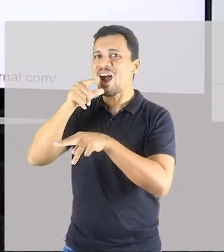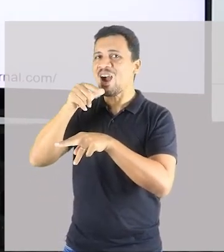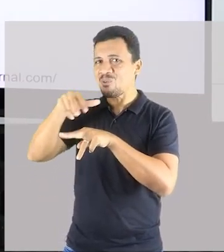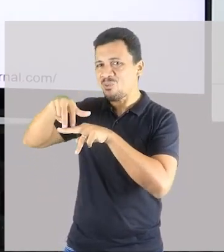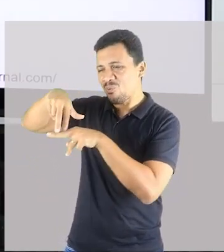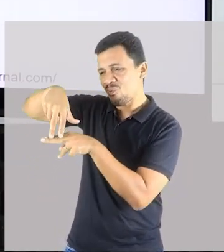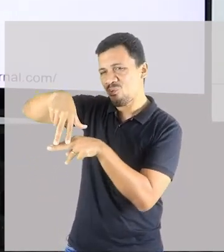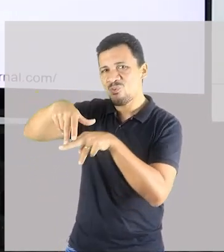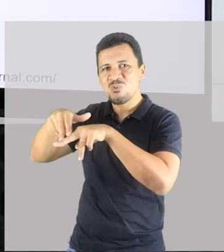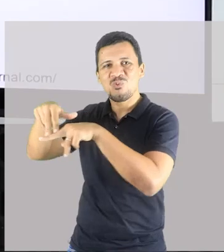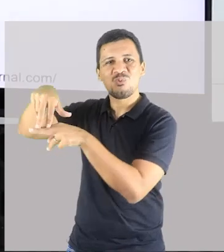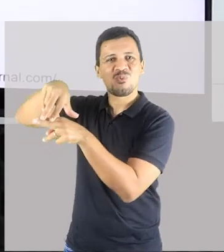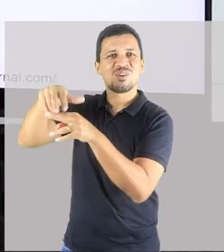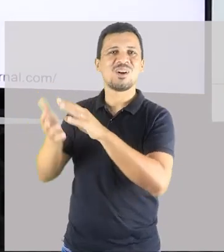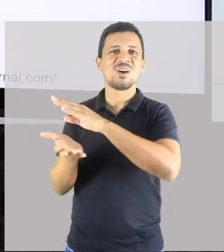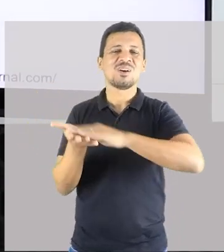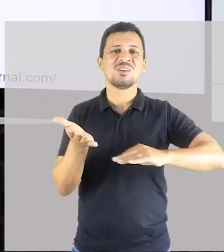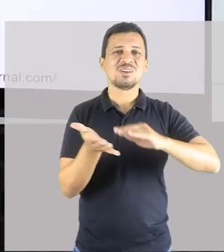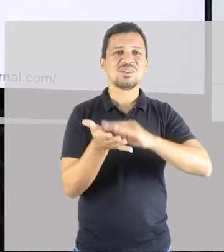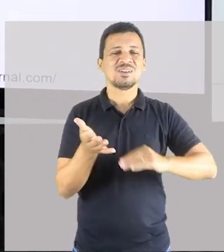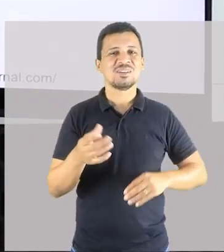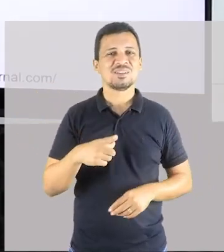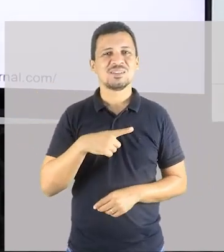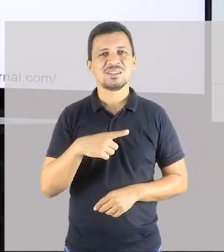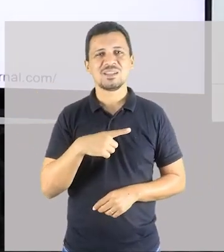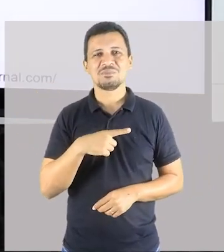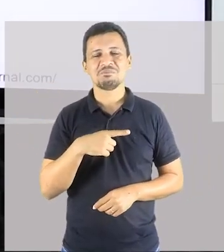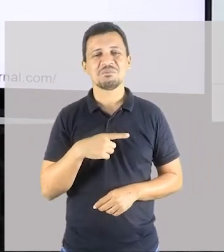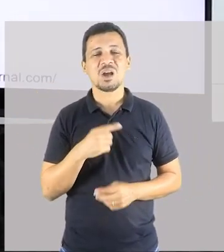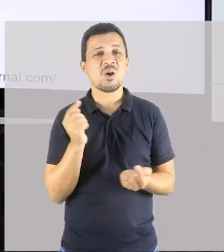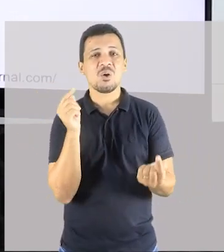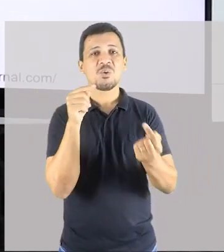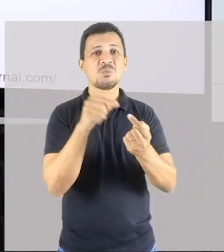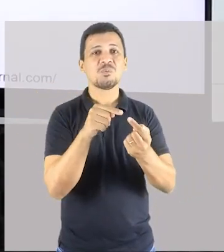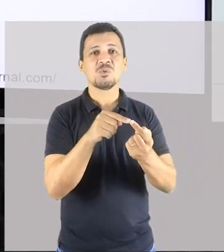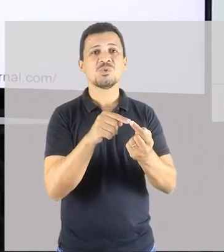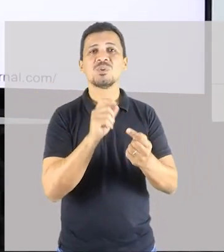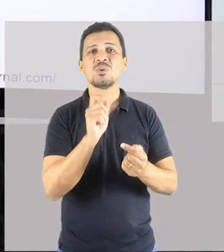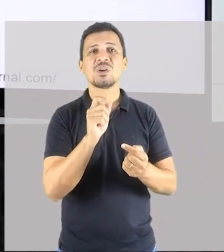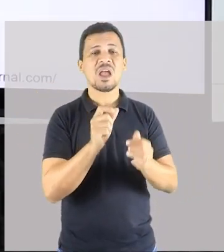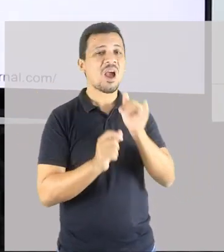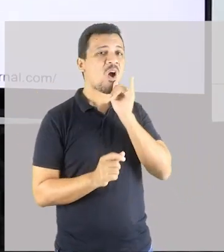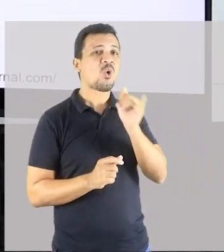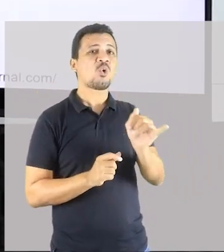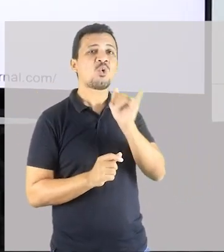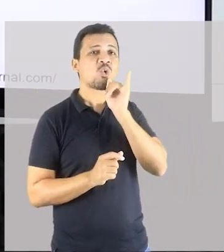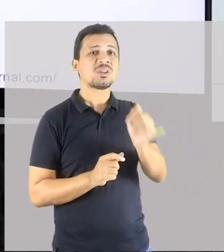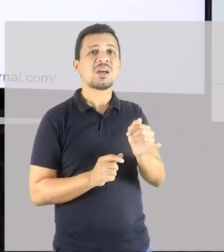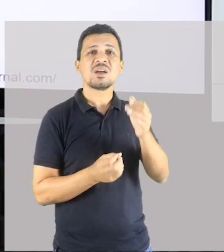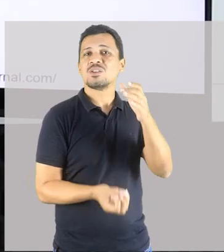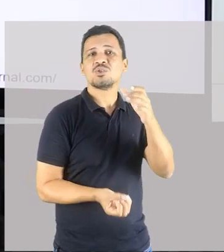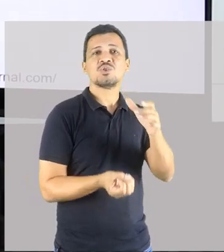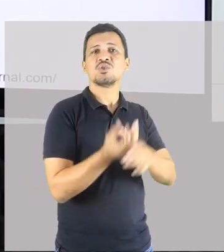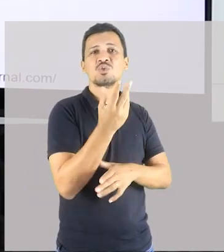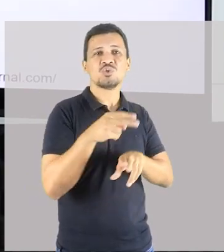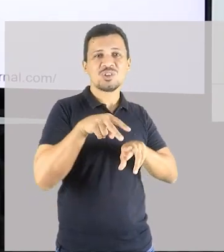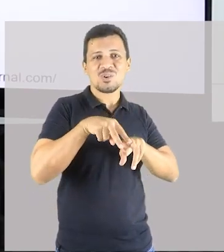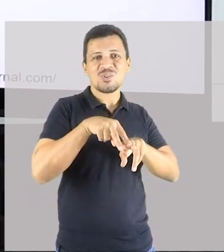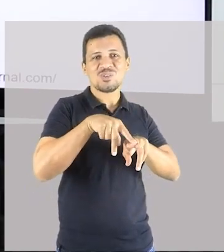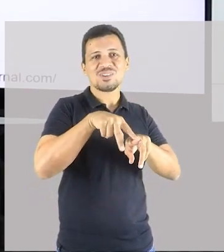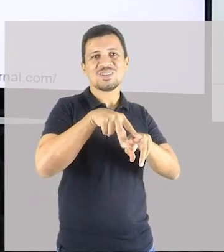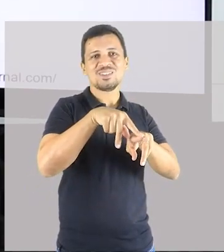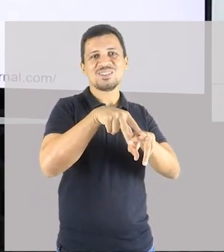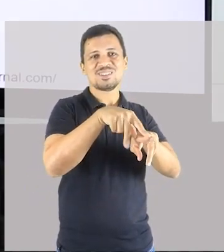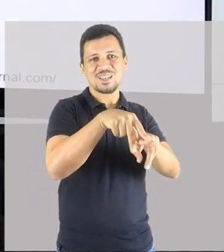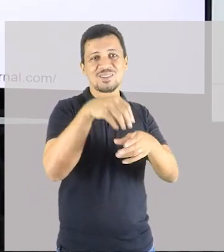duas, três histórias que buscam contar como que foi o surgimento do skate